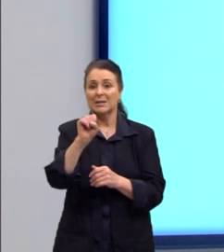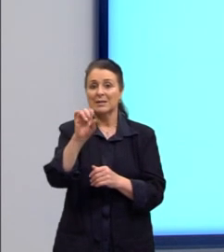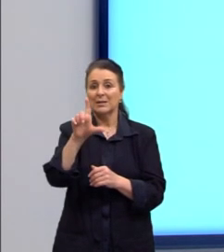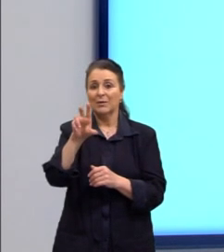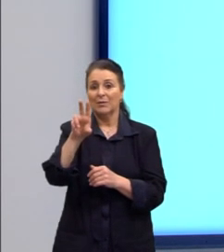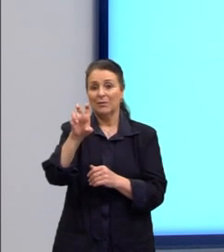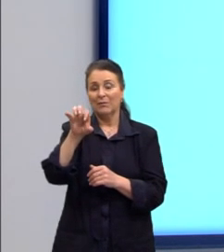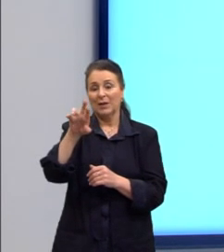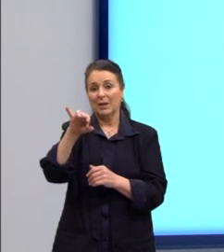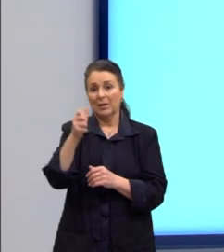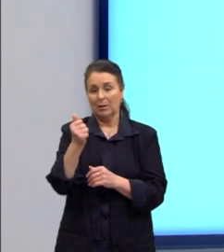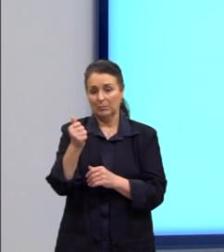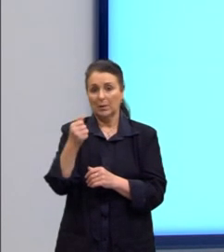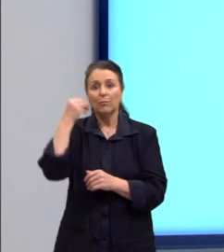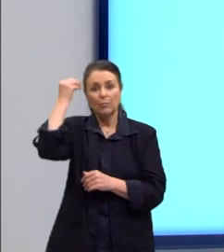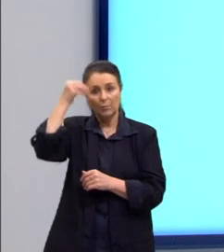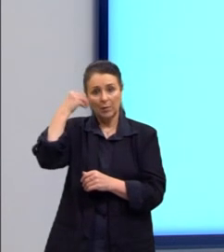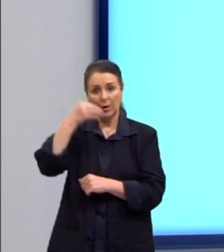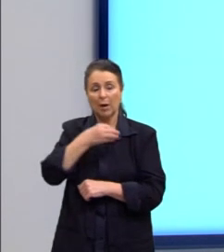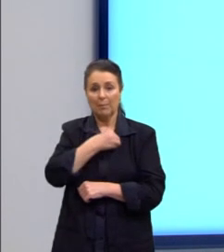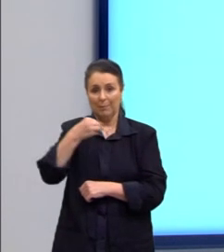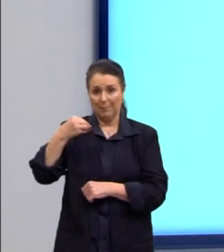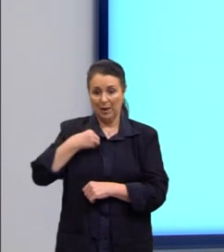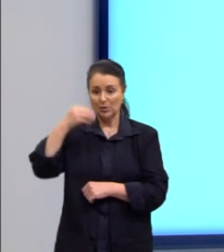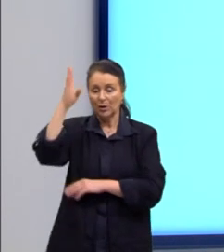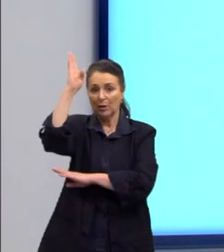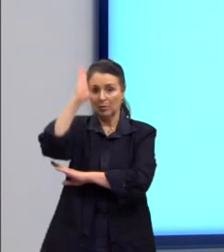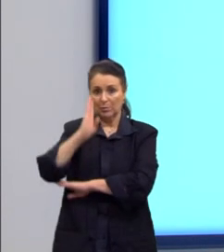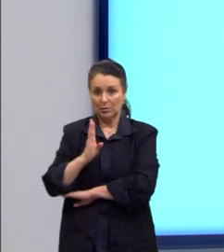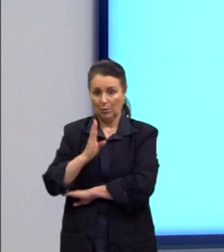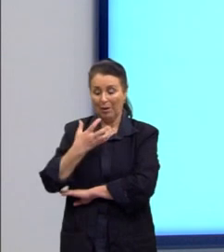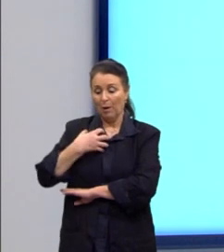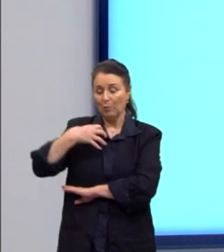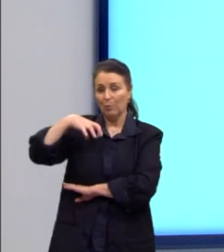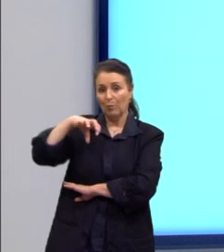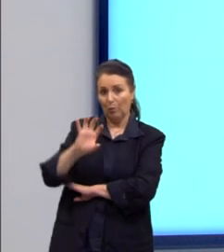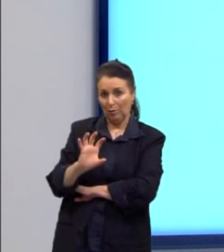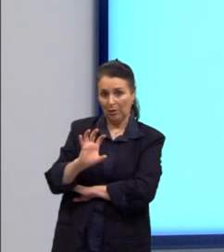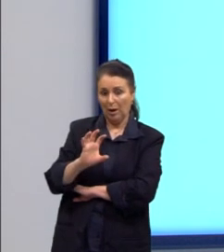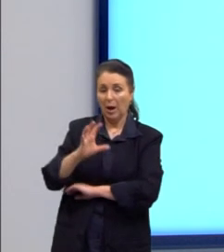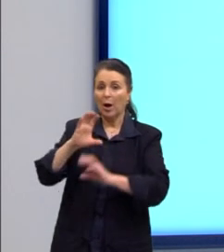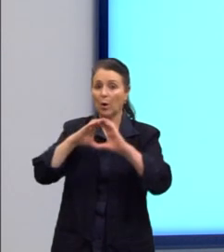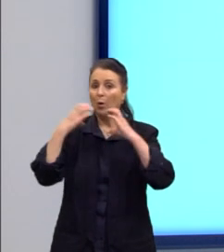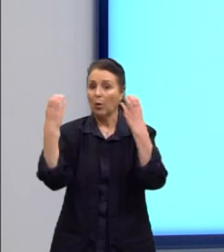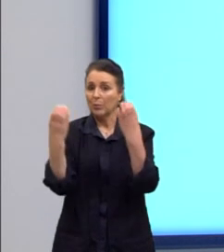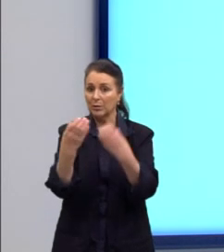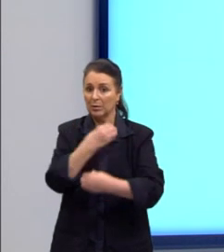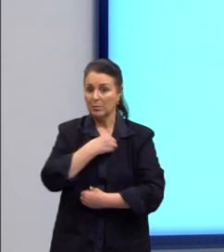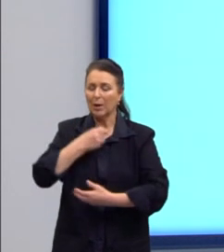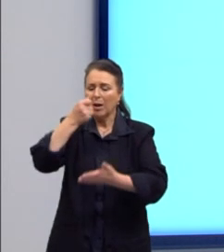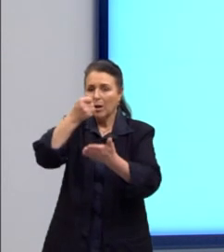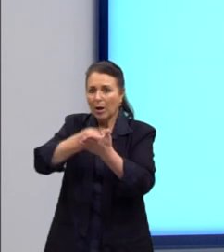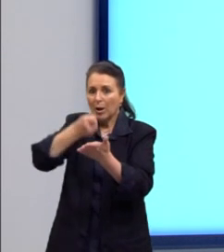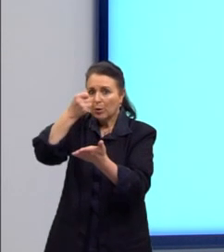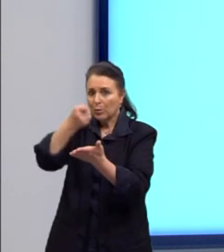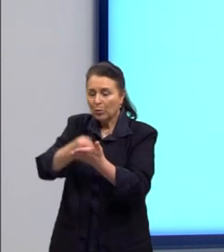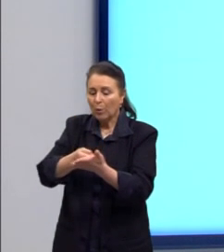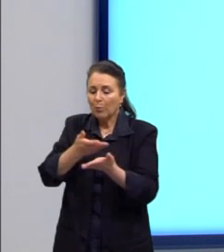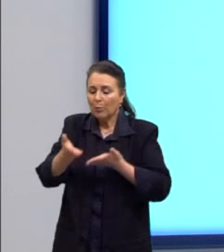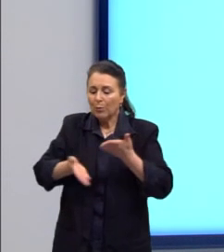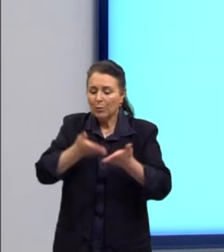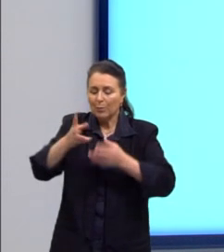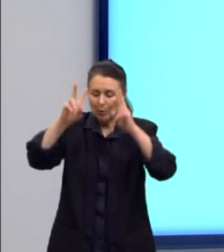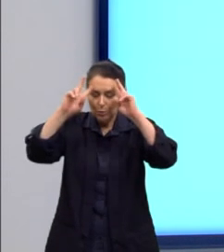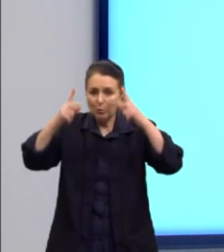brasileira que indo contra a comunidade médica tradicional de sua época lutou a favor de um tratamento humanizado para